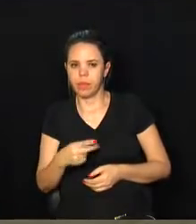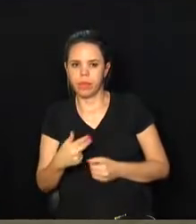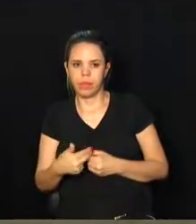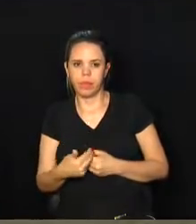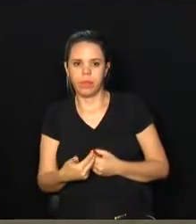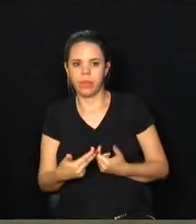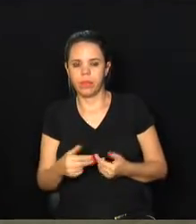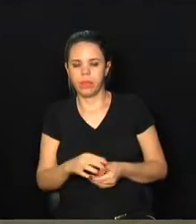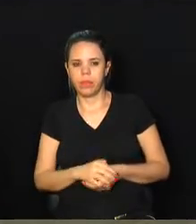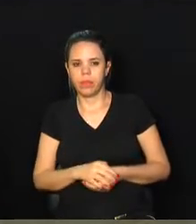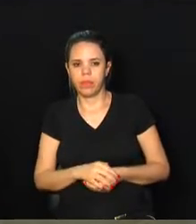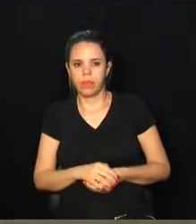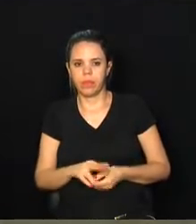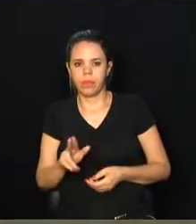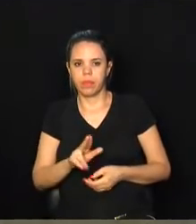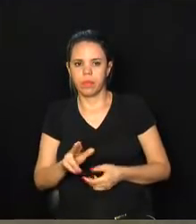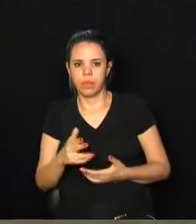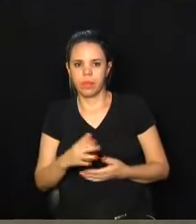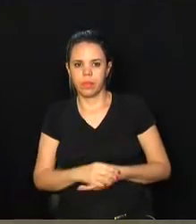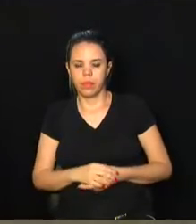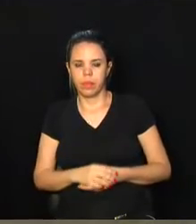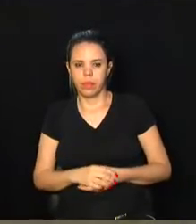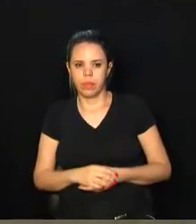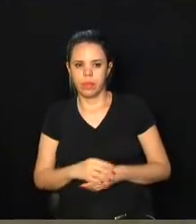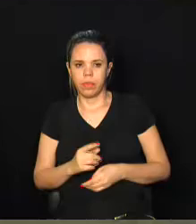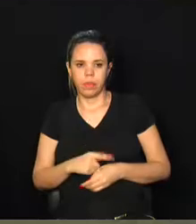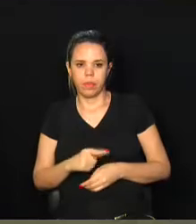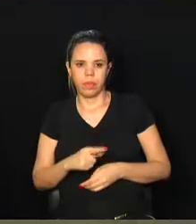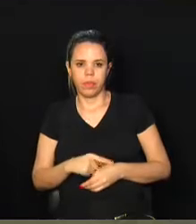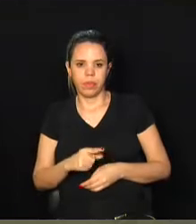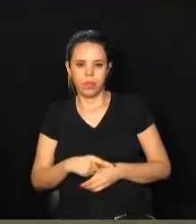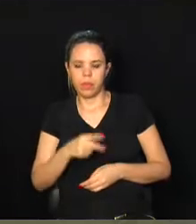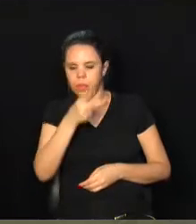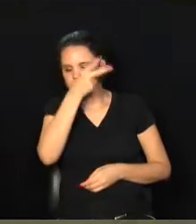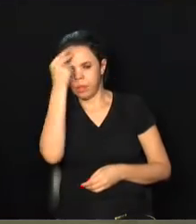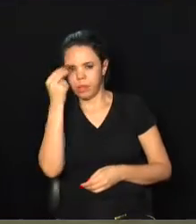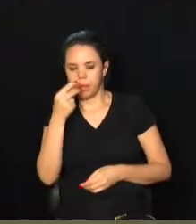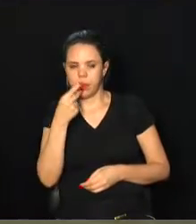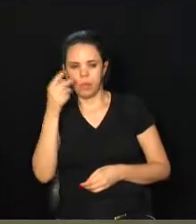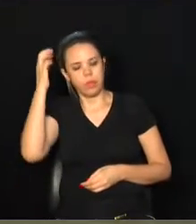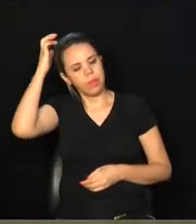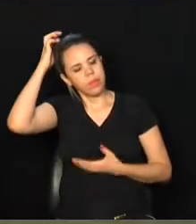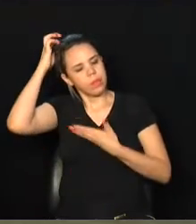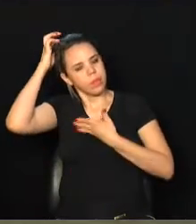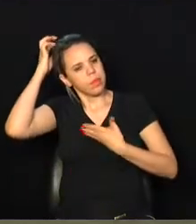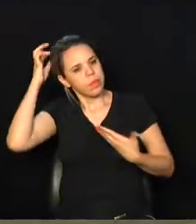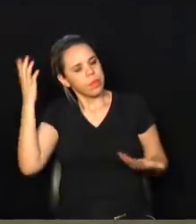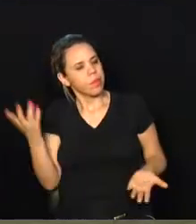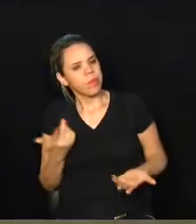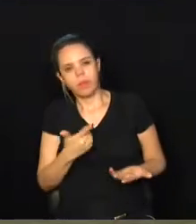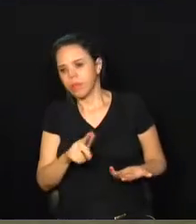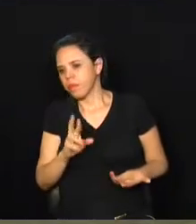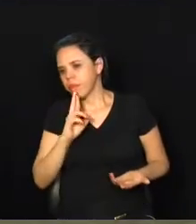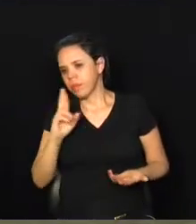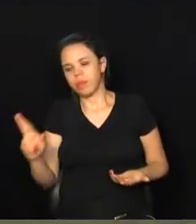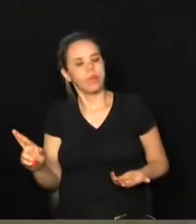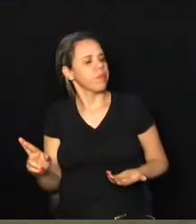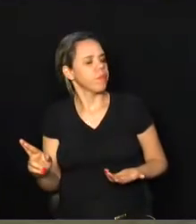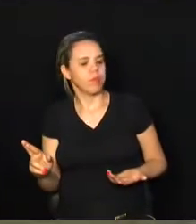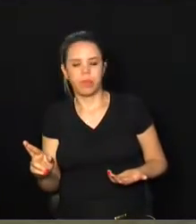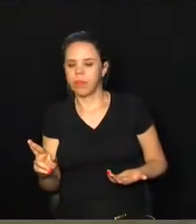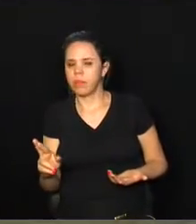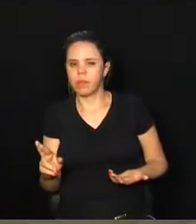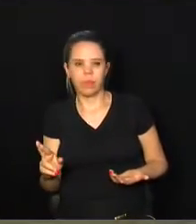Unicamp, maiores universidades, tal. Mas, na hora, a prefeitura, o poder público, não responde com esse